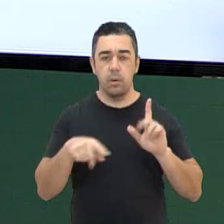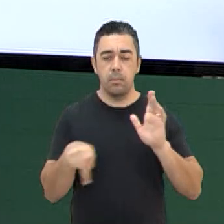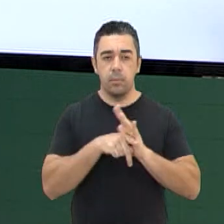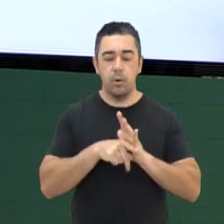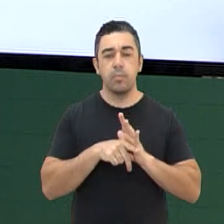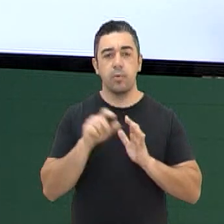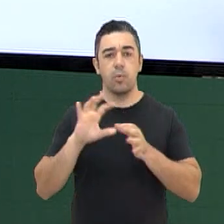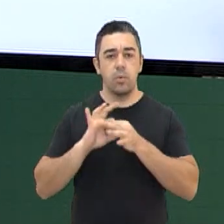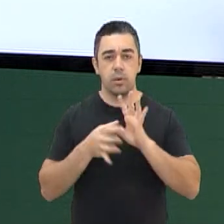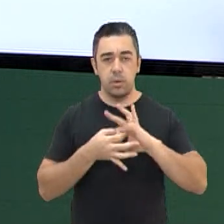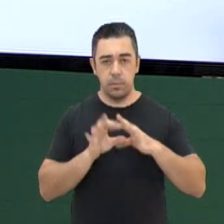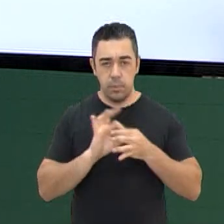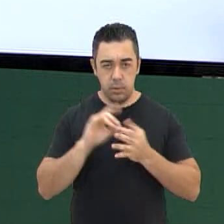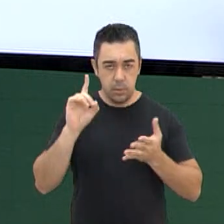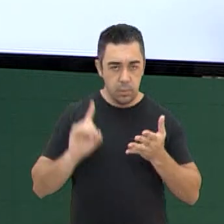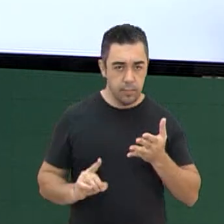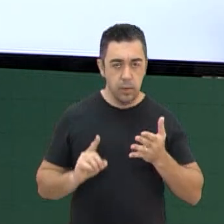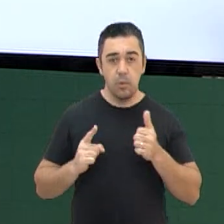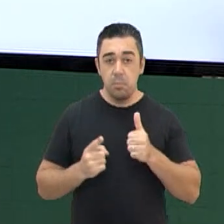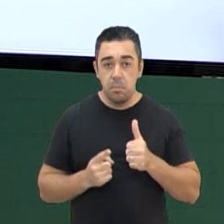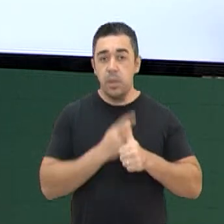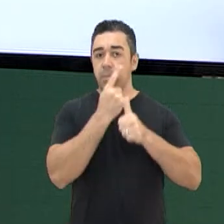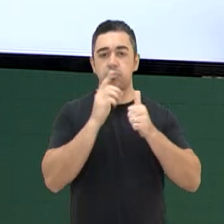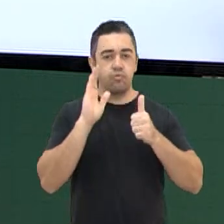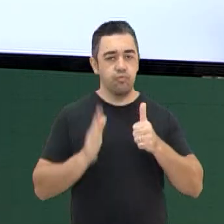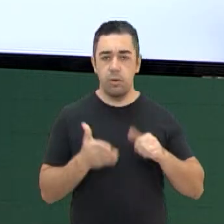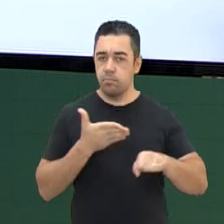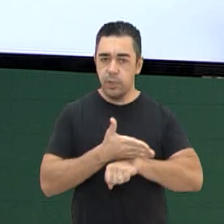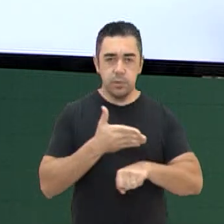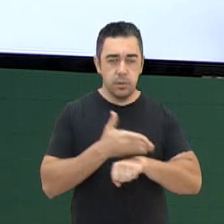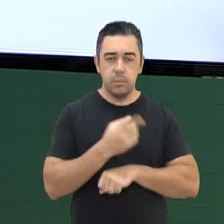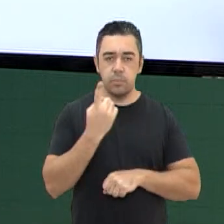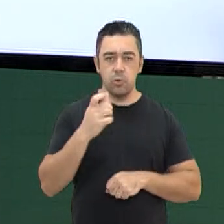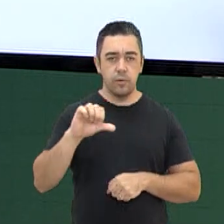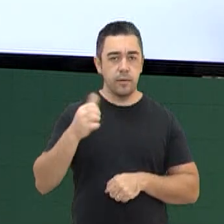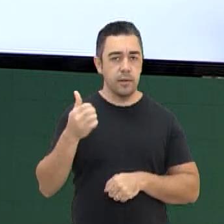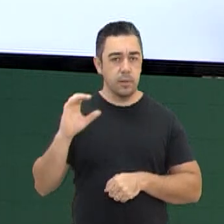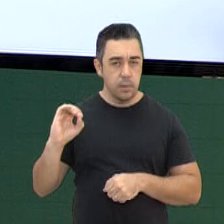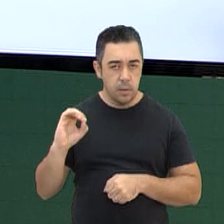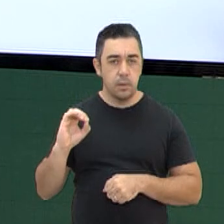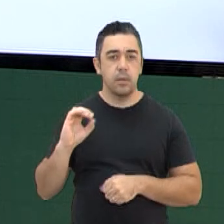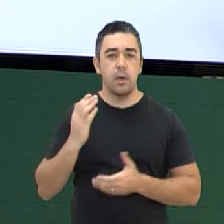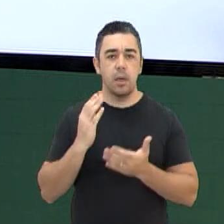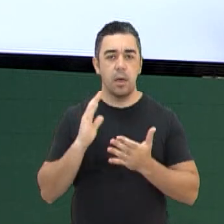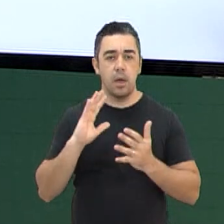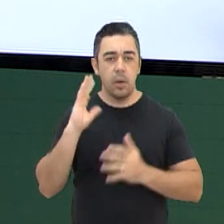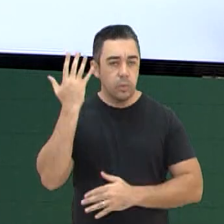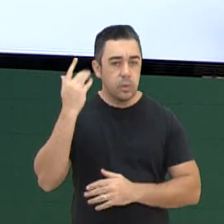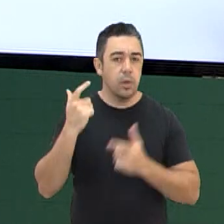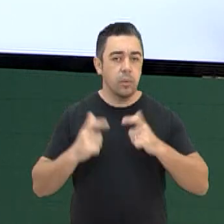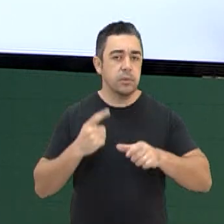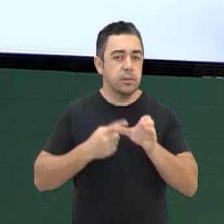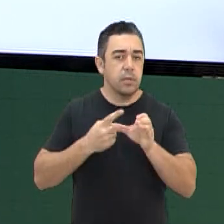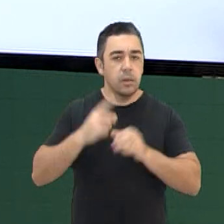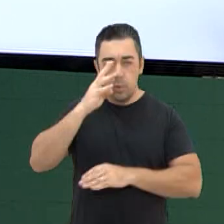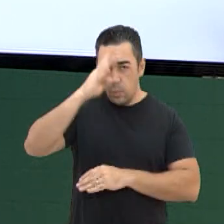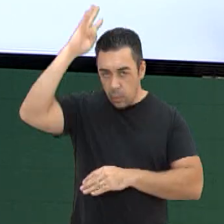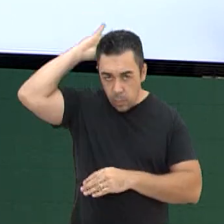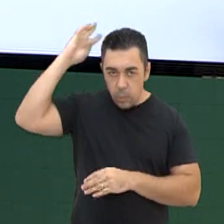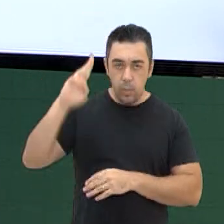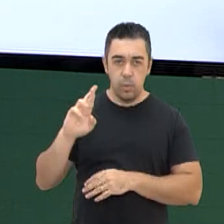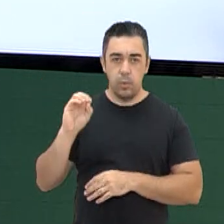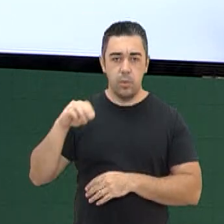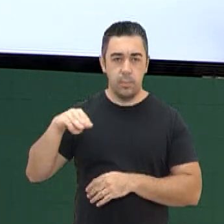Jogos Paralímpicos, já na sua primeira edição, em 1960, que aconteceu em Roma. Pessoas com